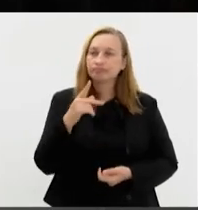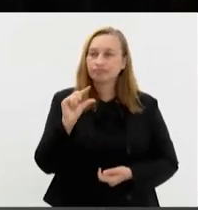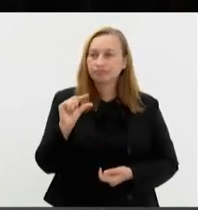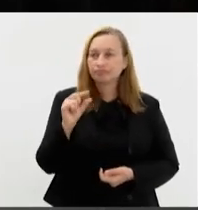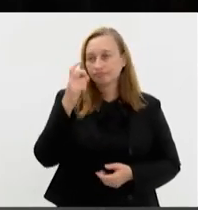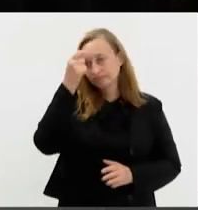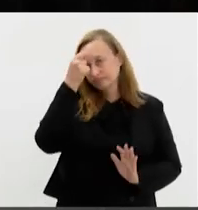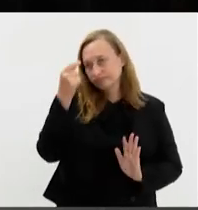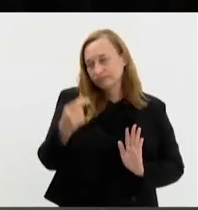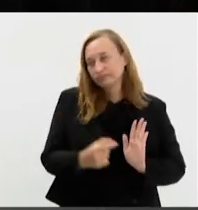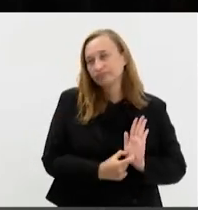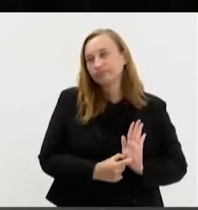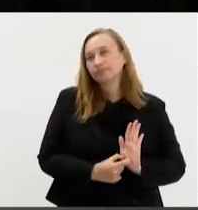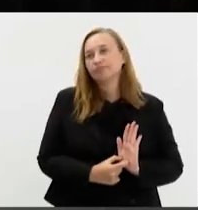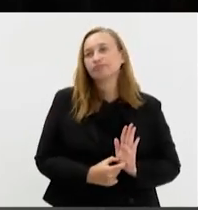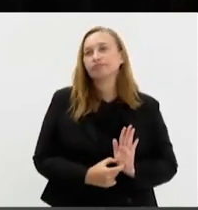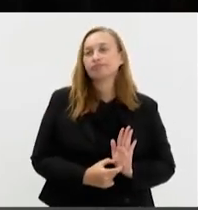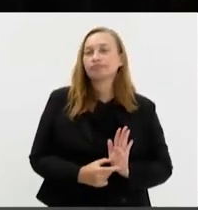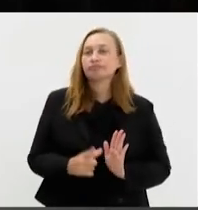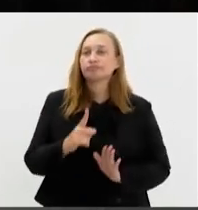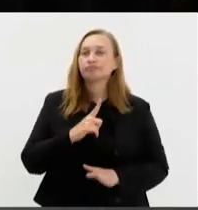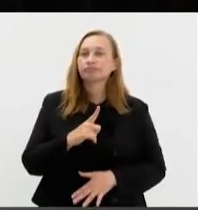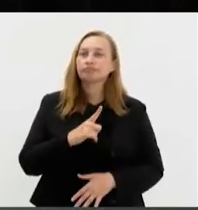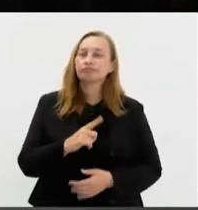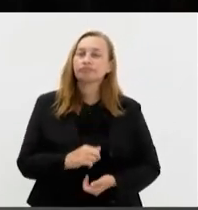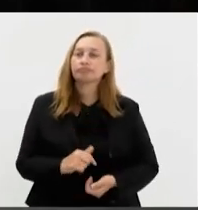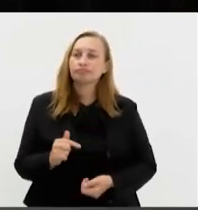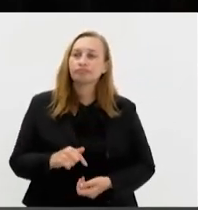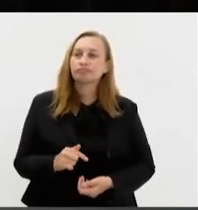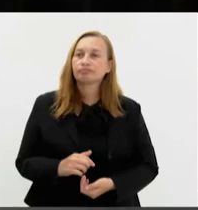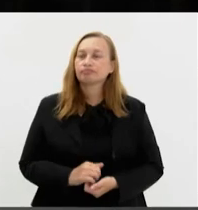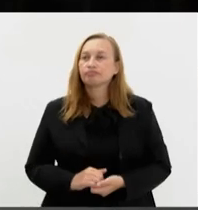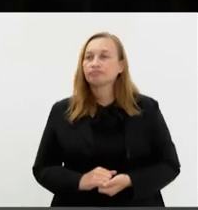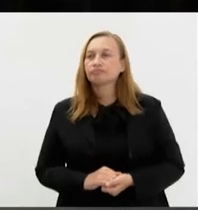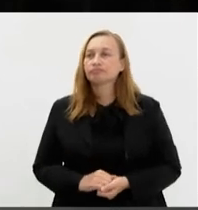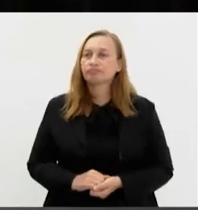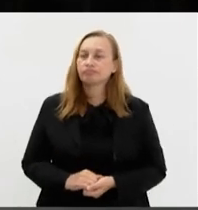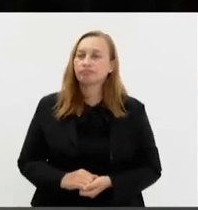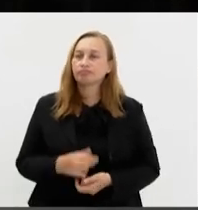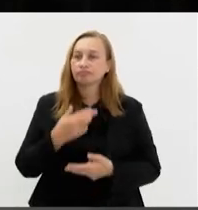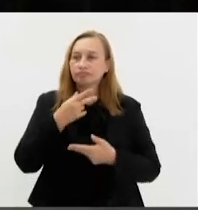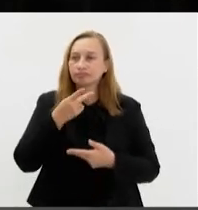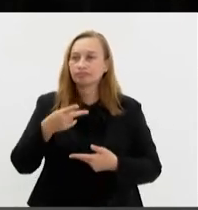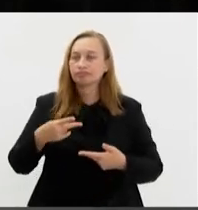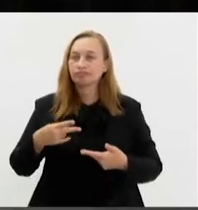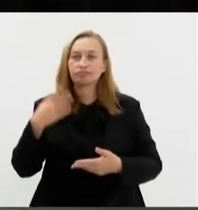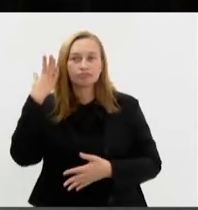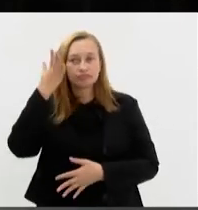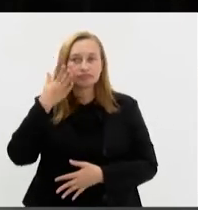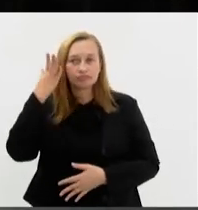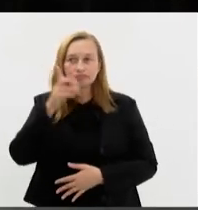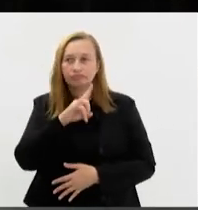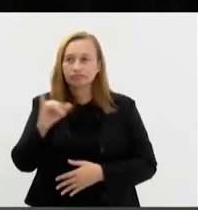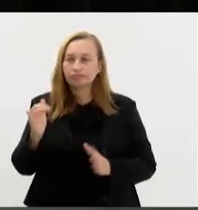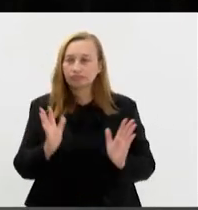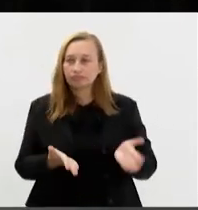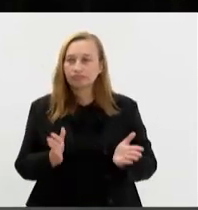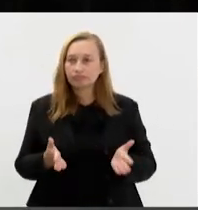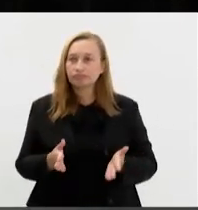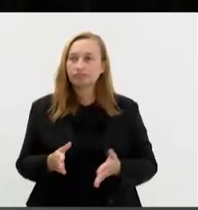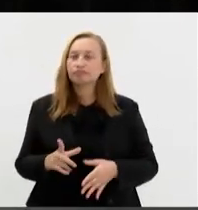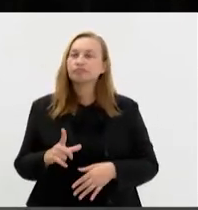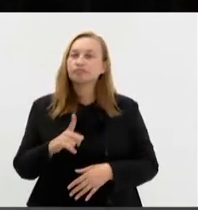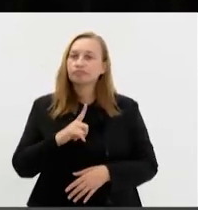inteligência artificial tivemos aqui eh excelentes palestras no dia de hoje teremos com certeza